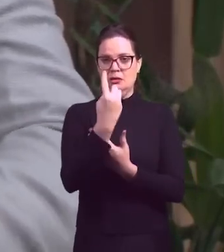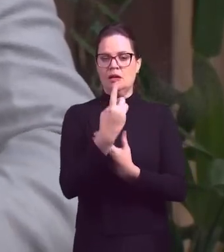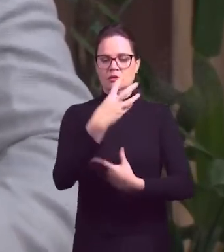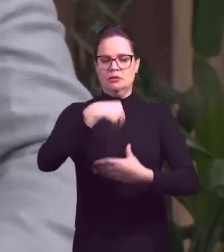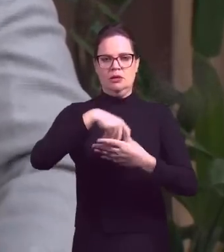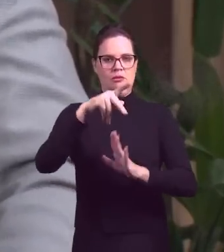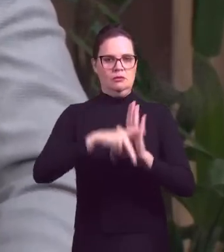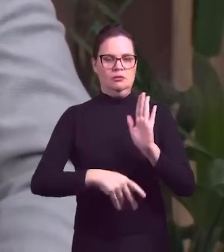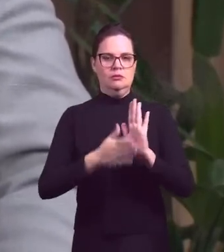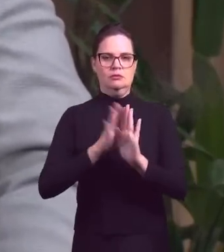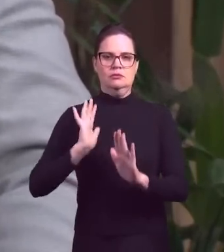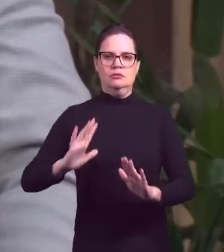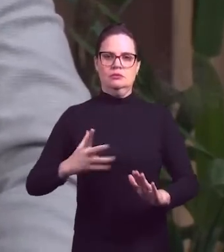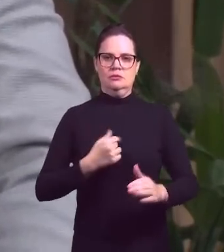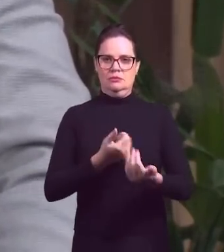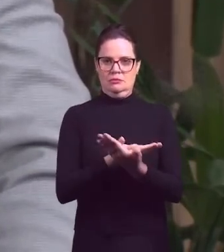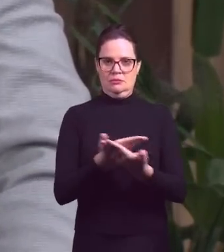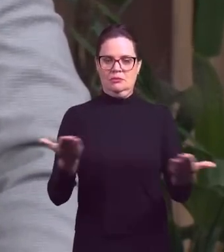da vida da igreja,